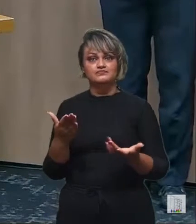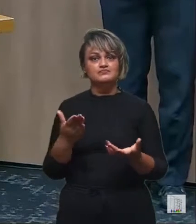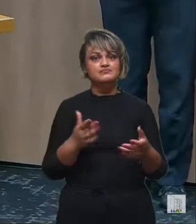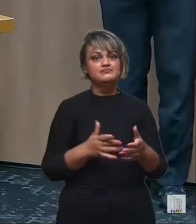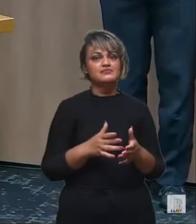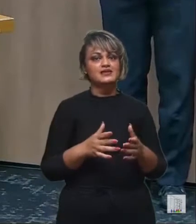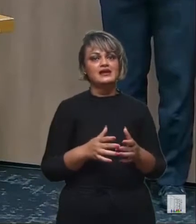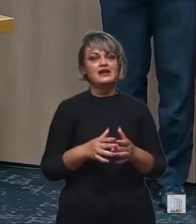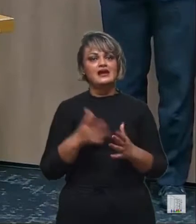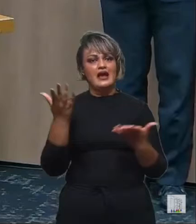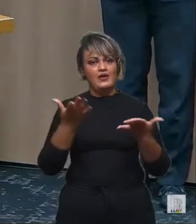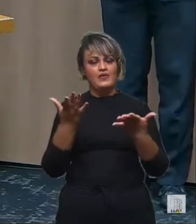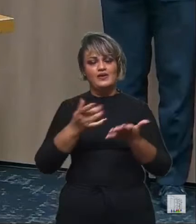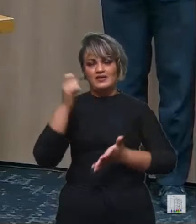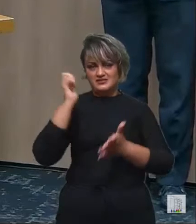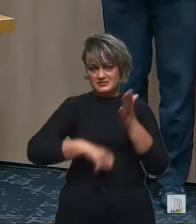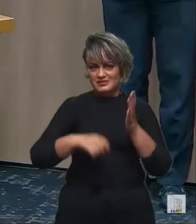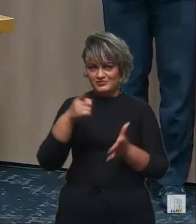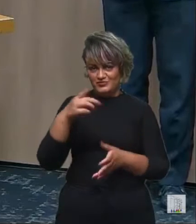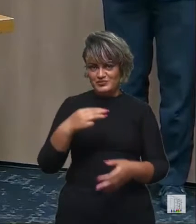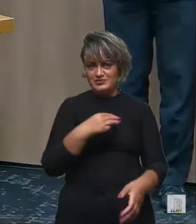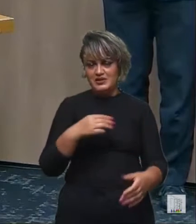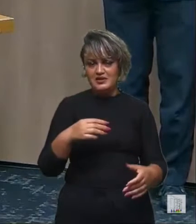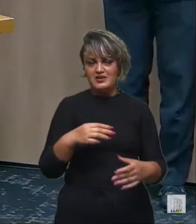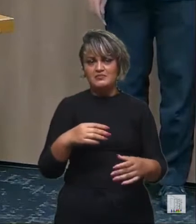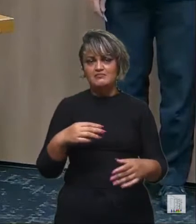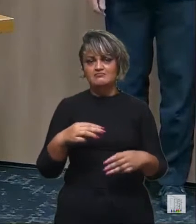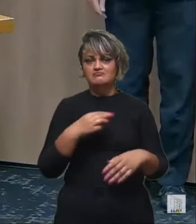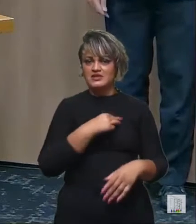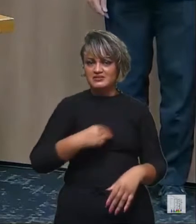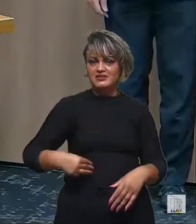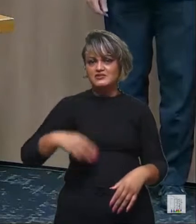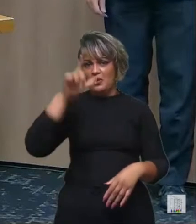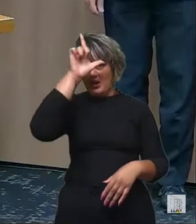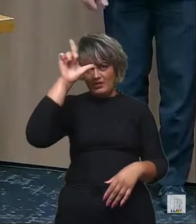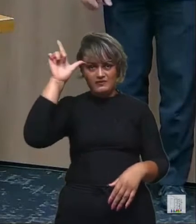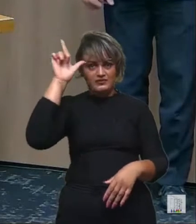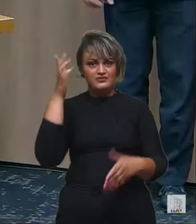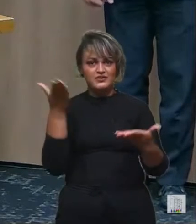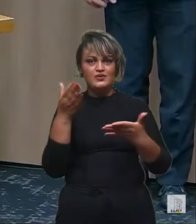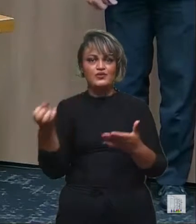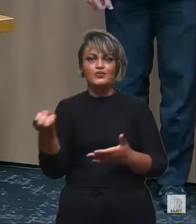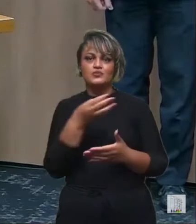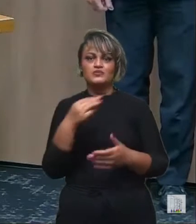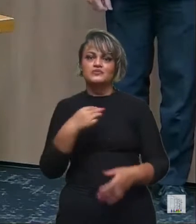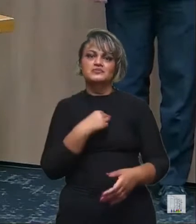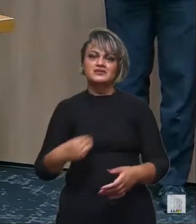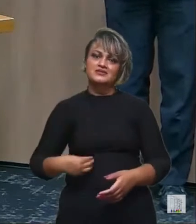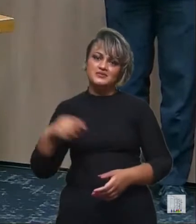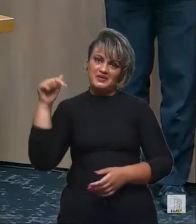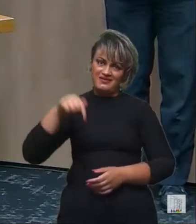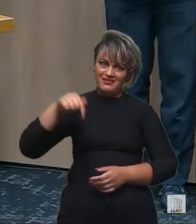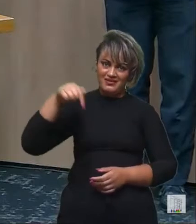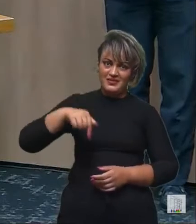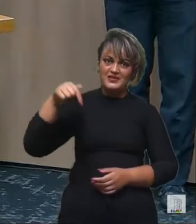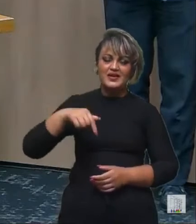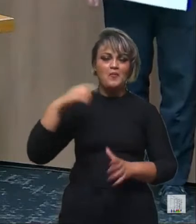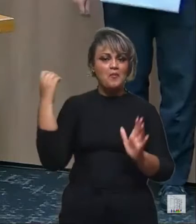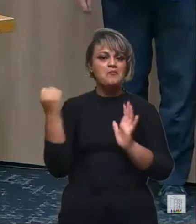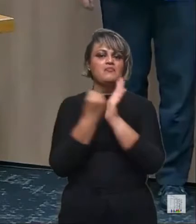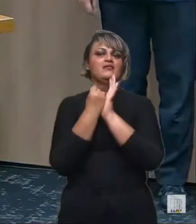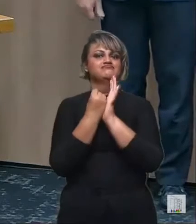essa assinatura agora sua e sob a sua liderança aqui no Ministério, nesse momento é um ato